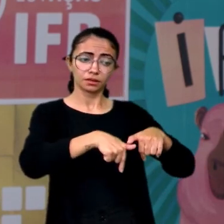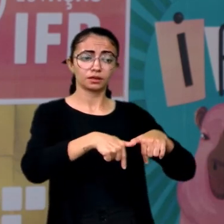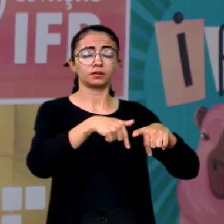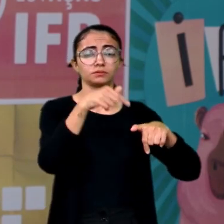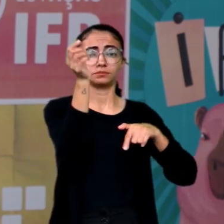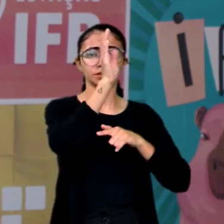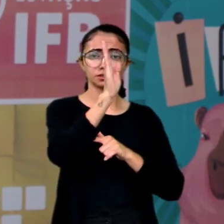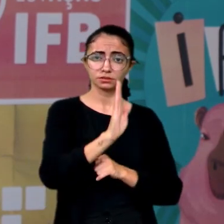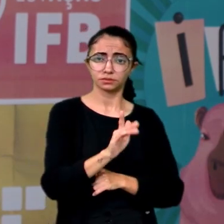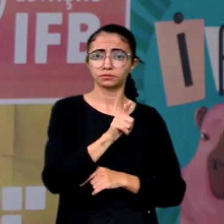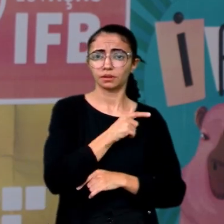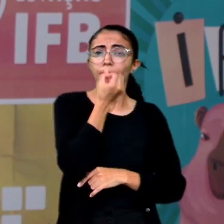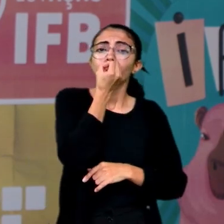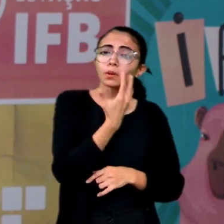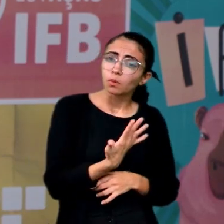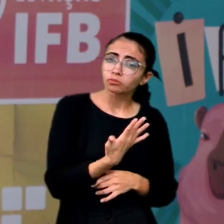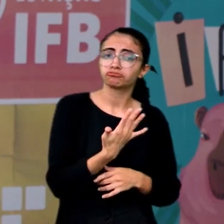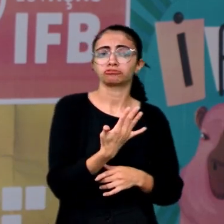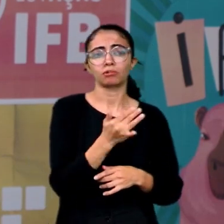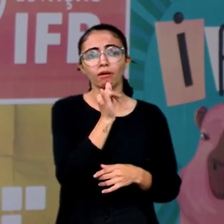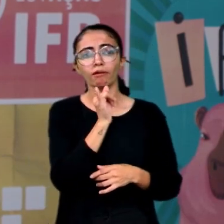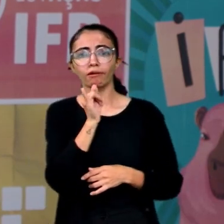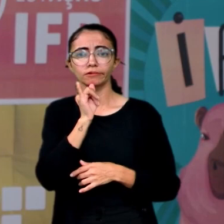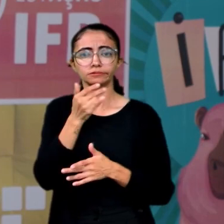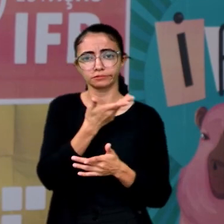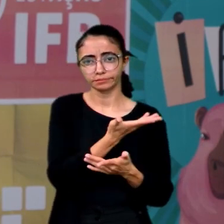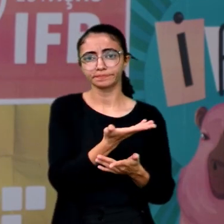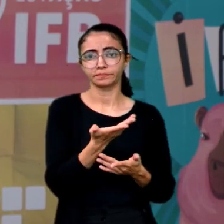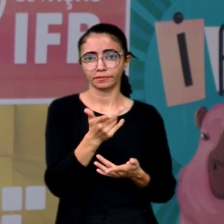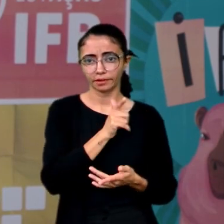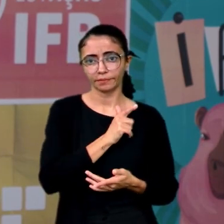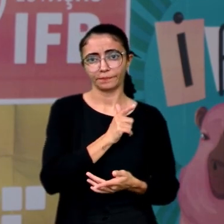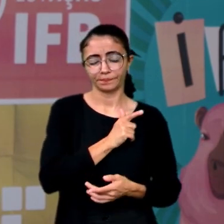E sempre o Congresso traz